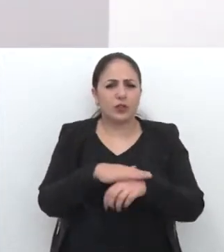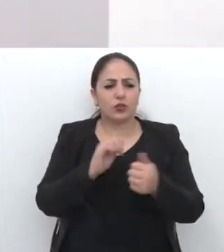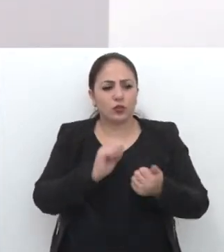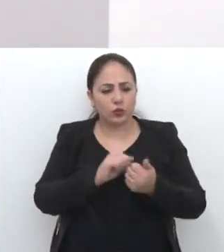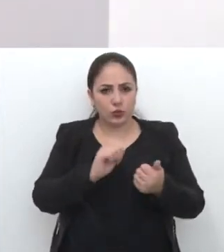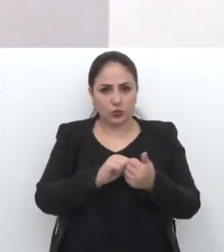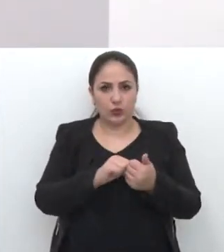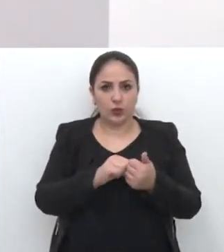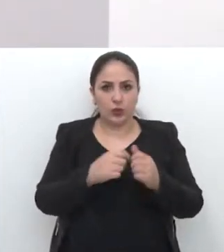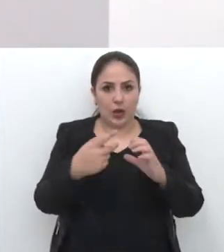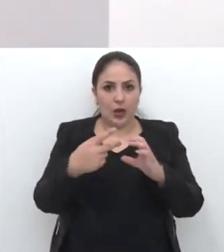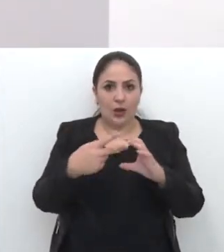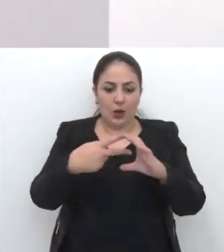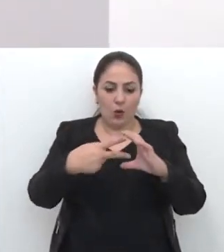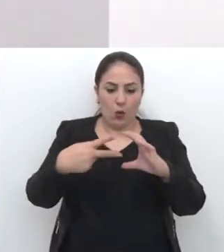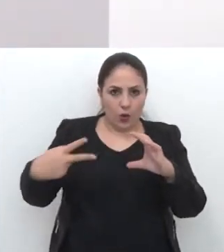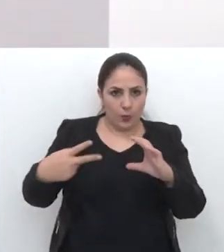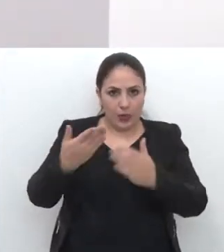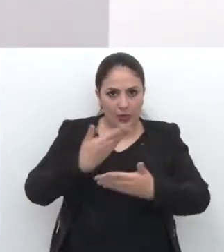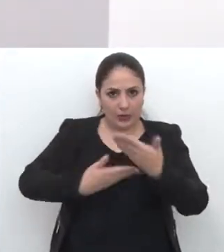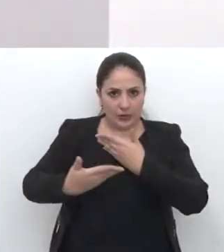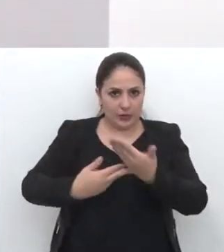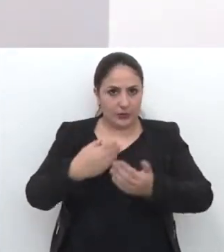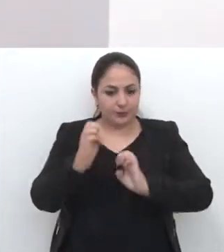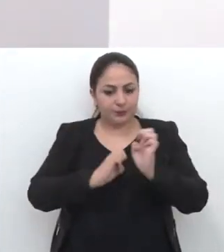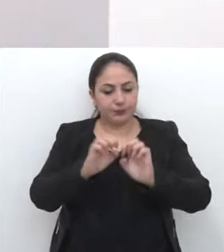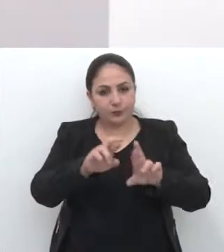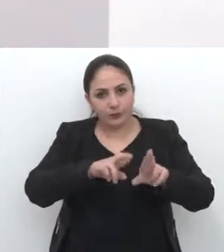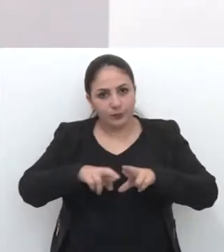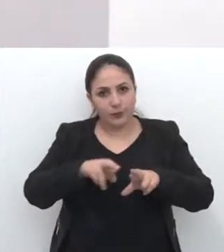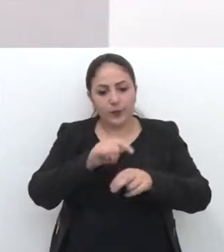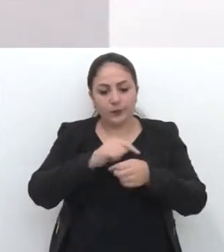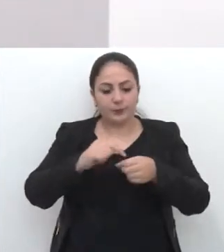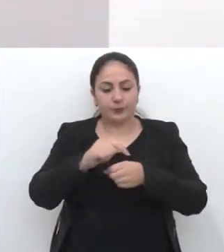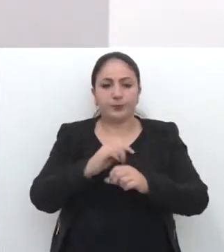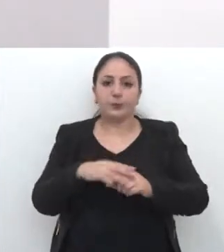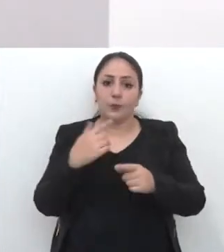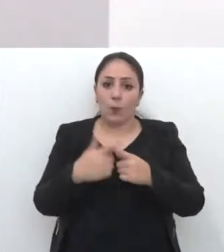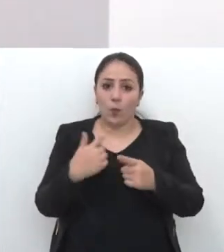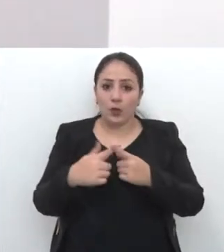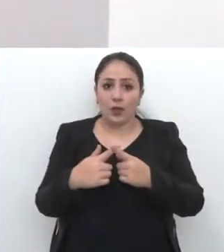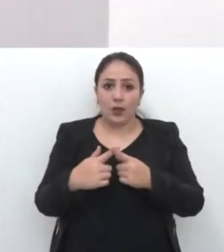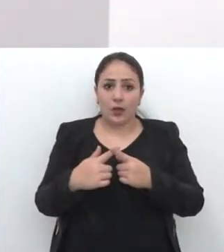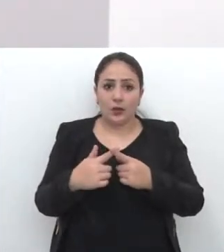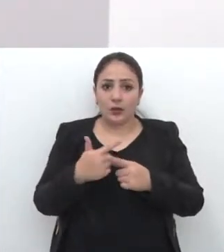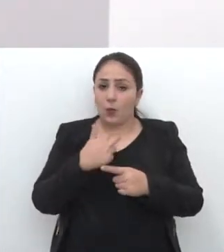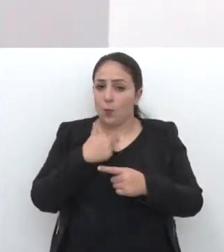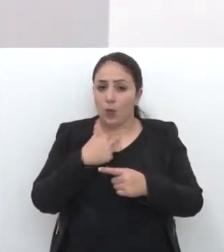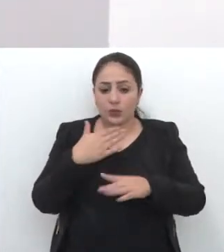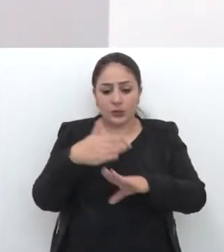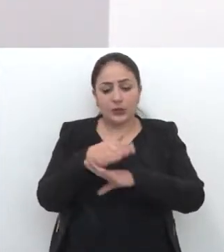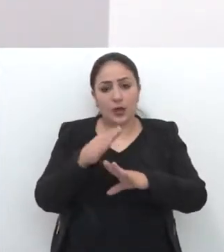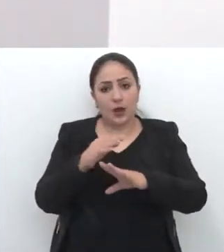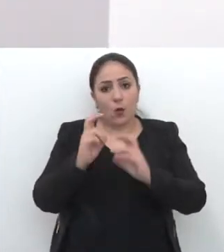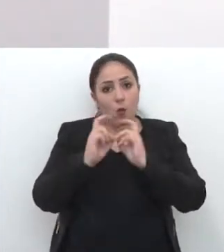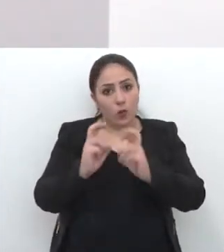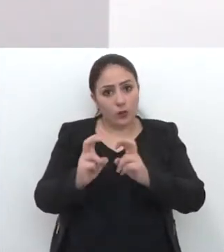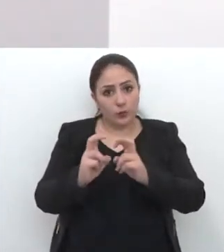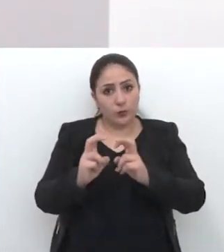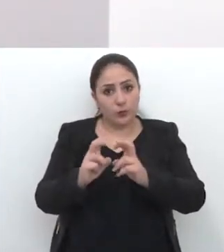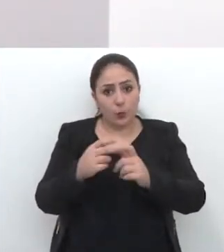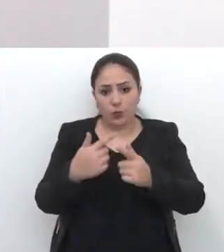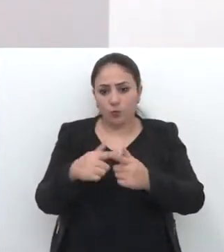já conversamos com a direção da Coleurb, que hoje é quem atende, a empresa que atende aquela região da cidade, porque enquanto não pode entrar